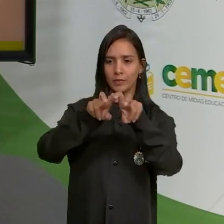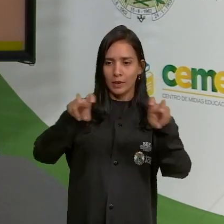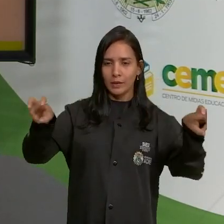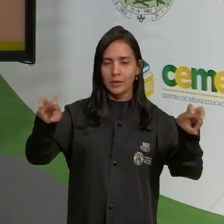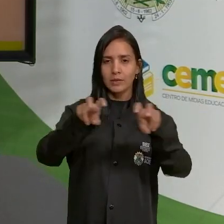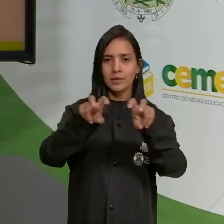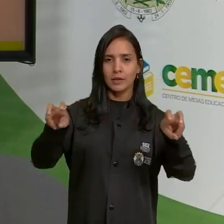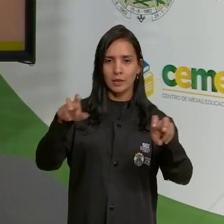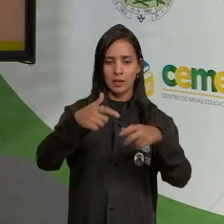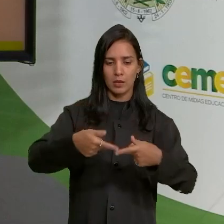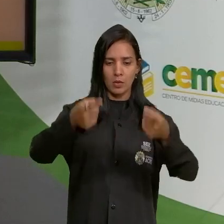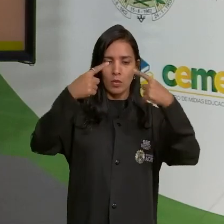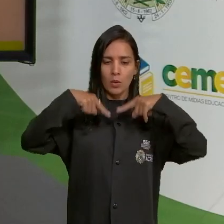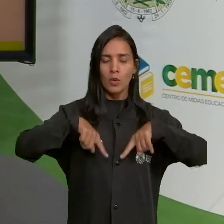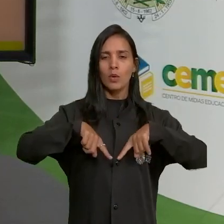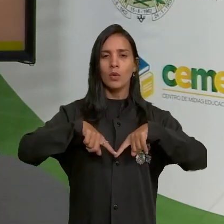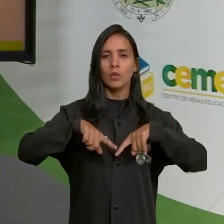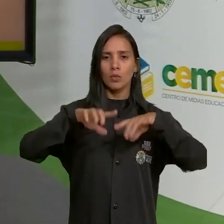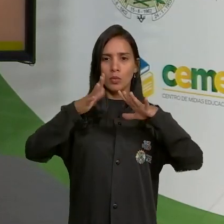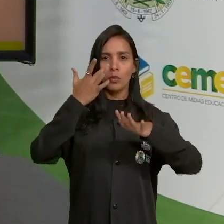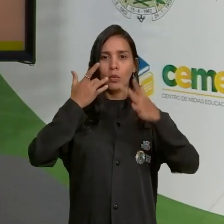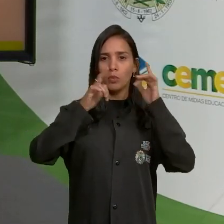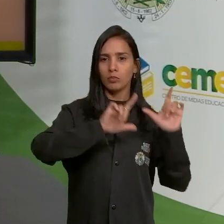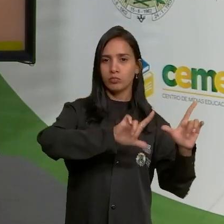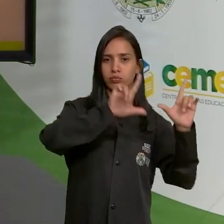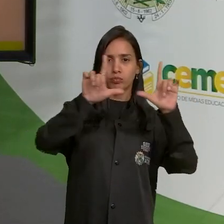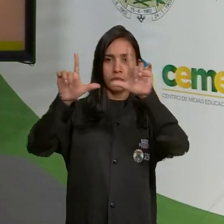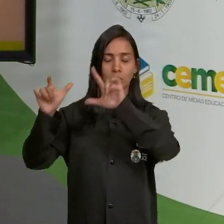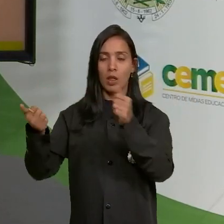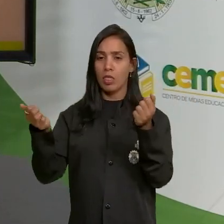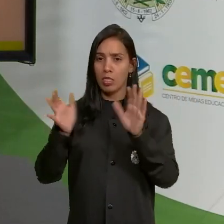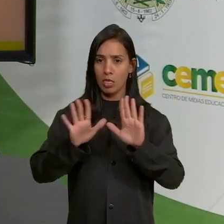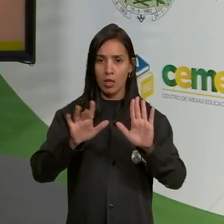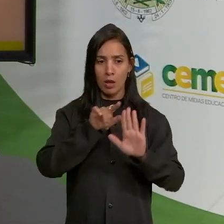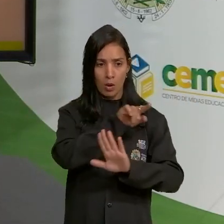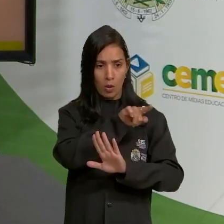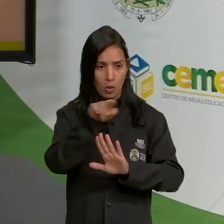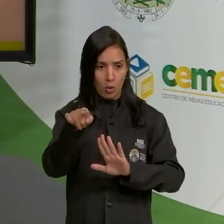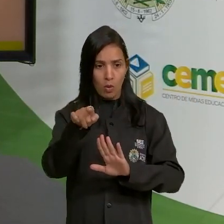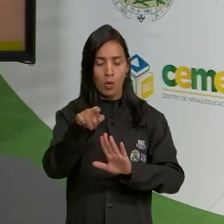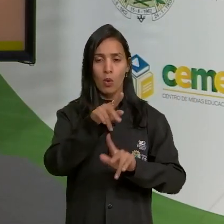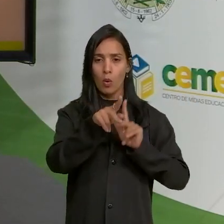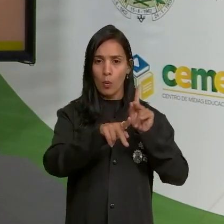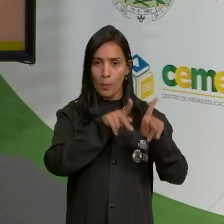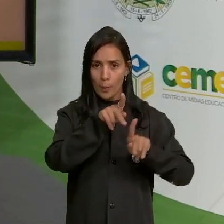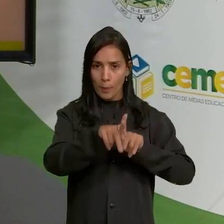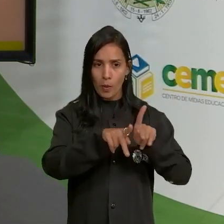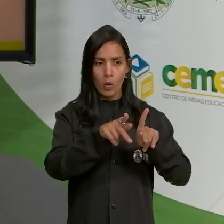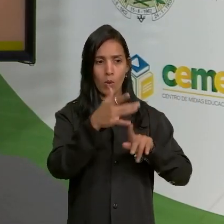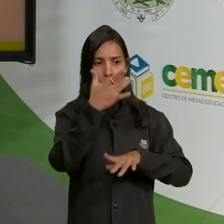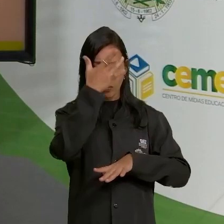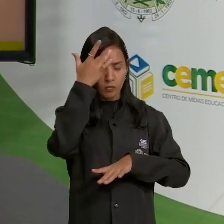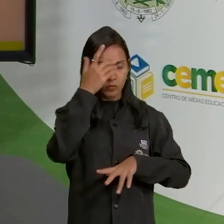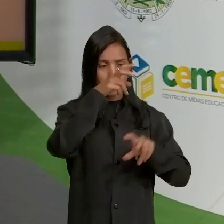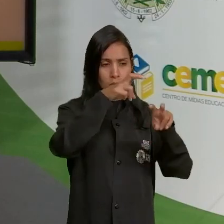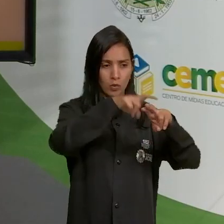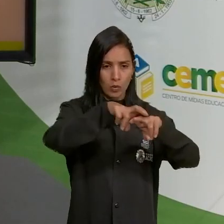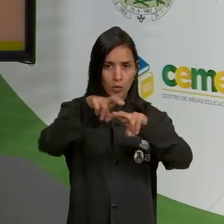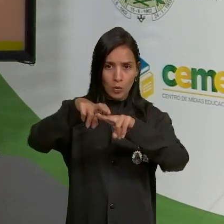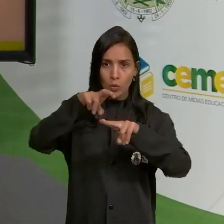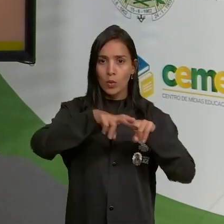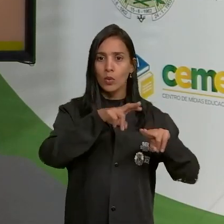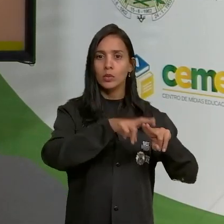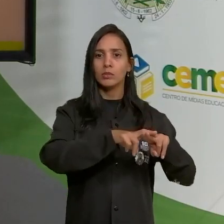cena. Ele é um teatro que quer que o público saia dali com uma reflexão, ou seja, que ele não